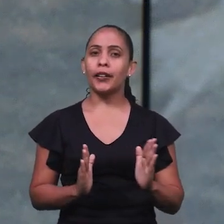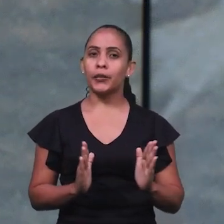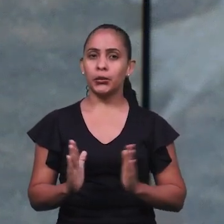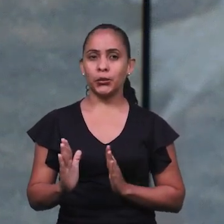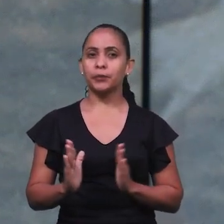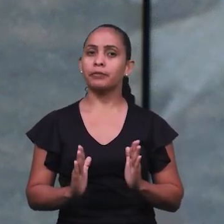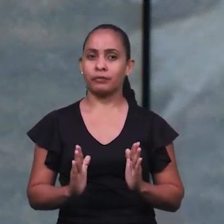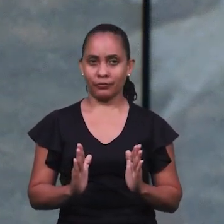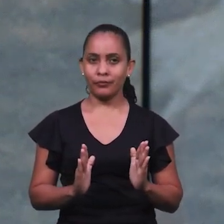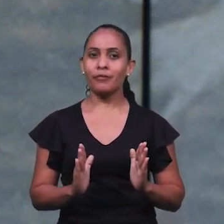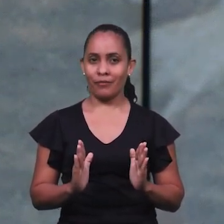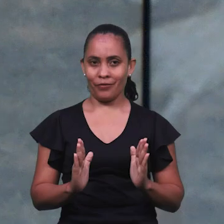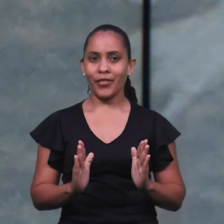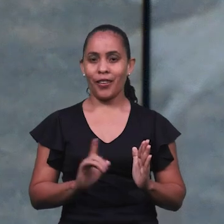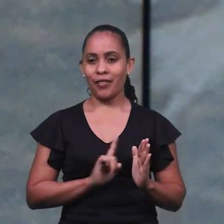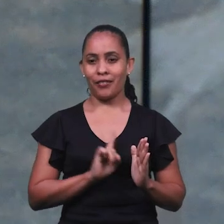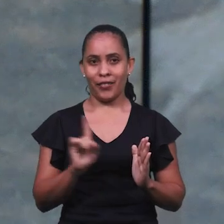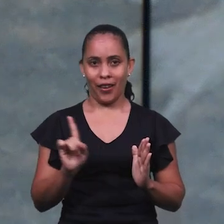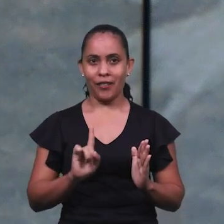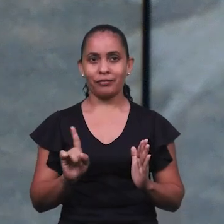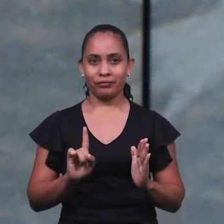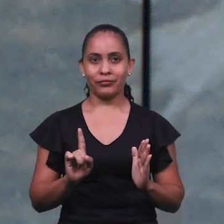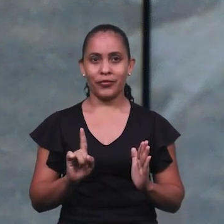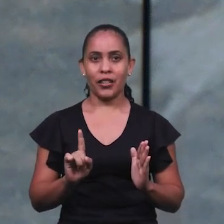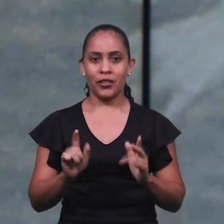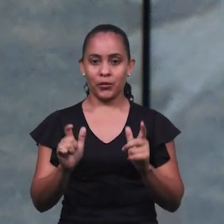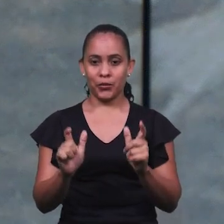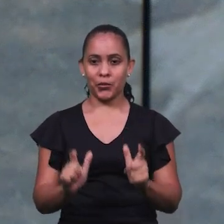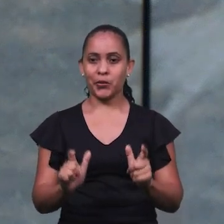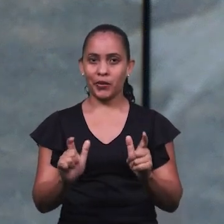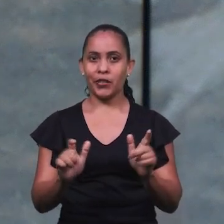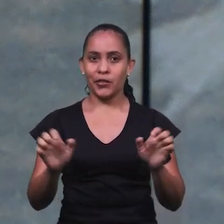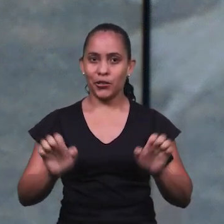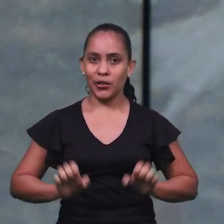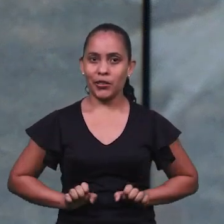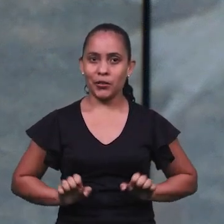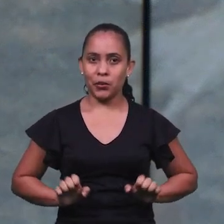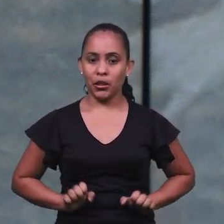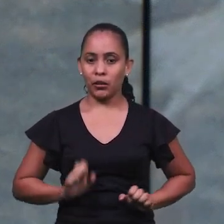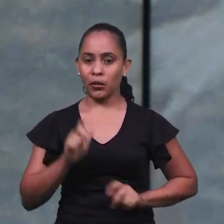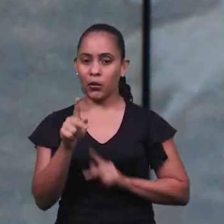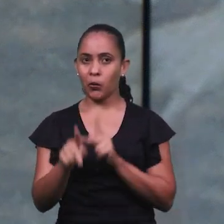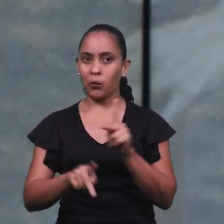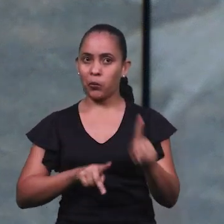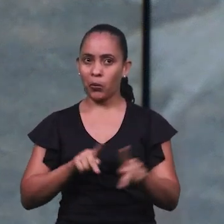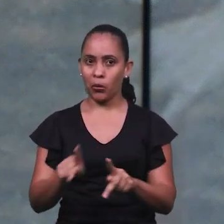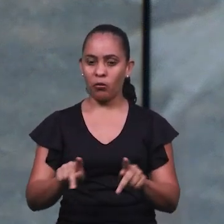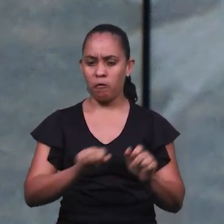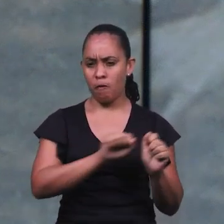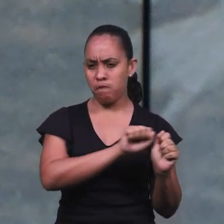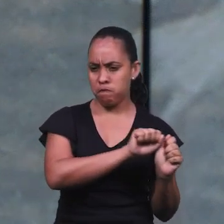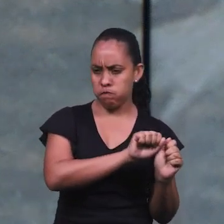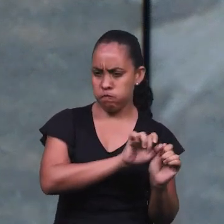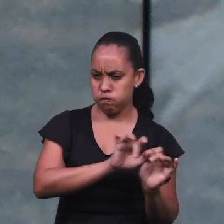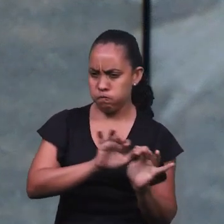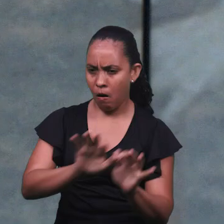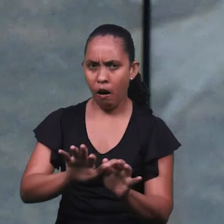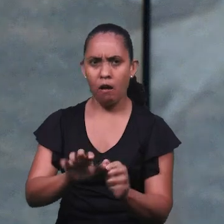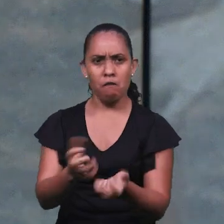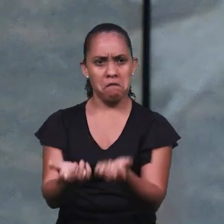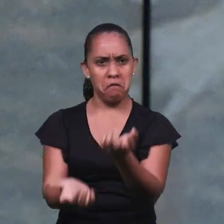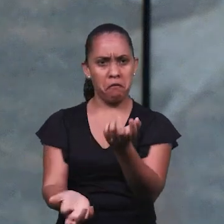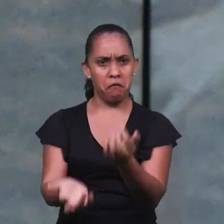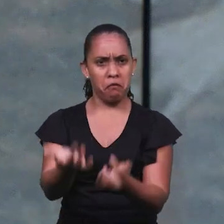uma igreja, foi nem uma pessoa só, foi uma igreja que foi jogada nas arenas, aos leões,